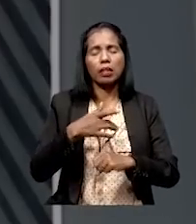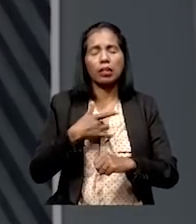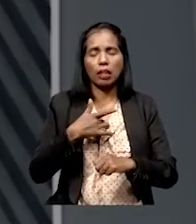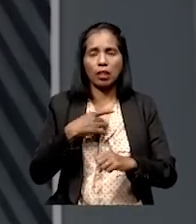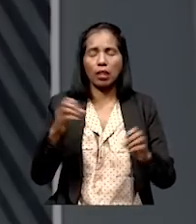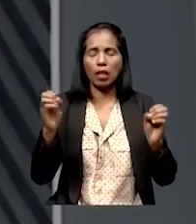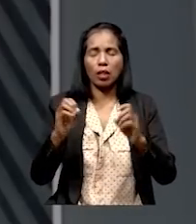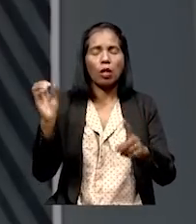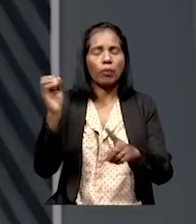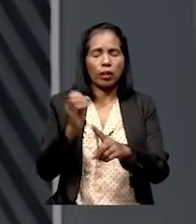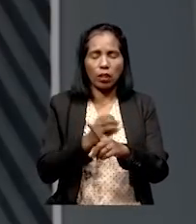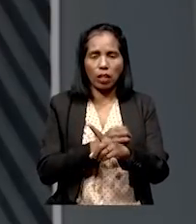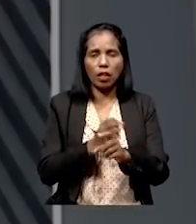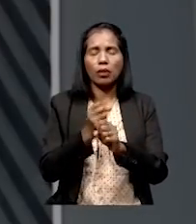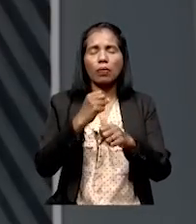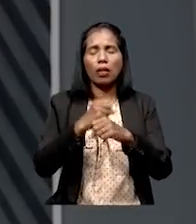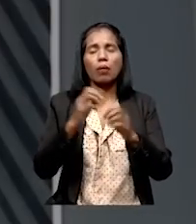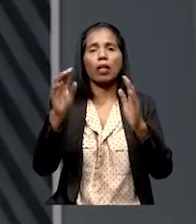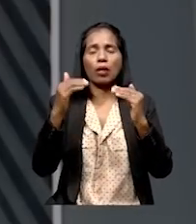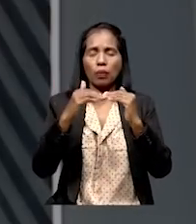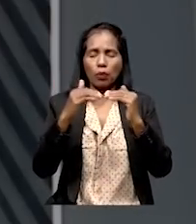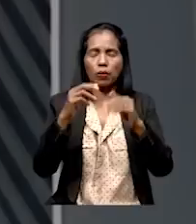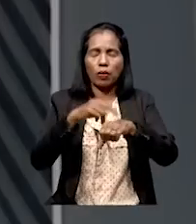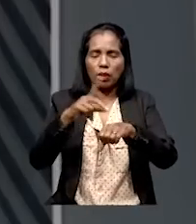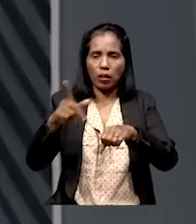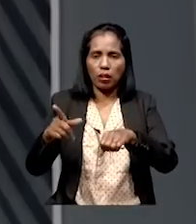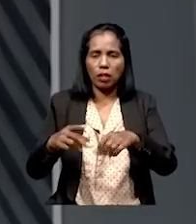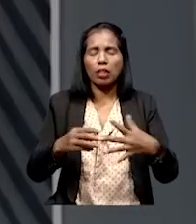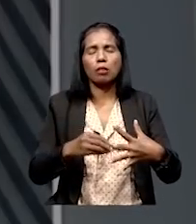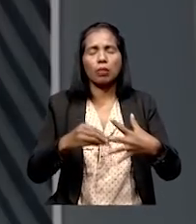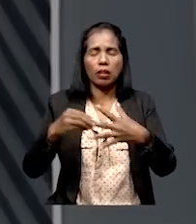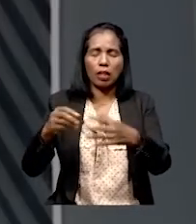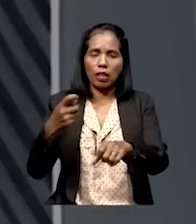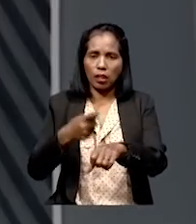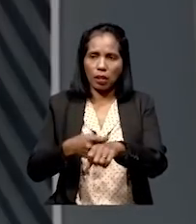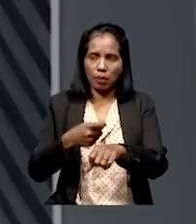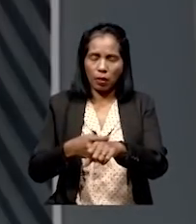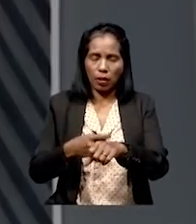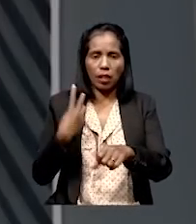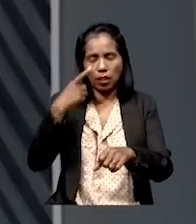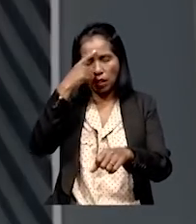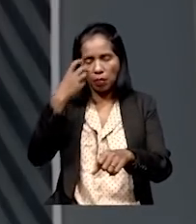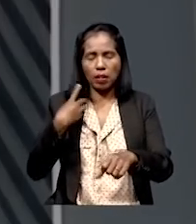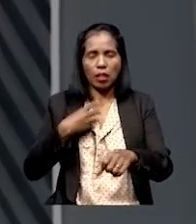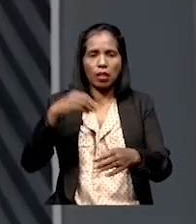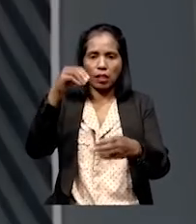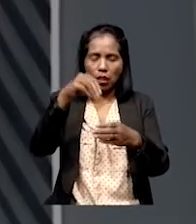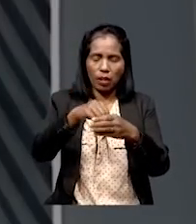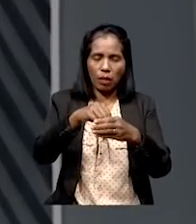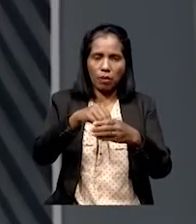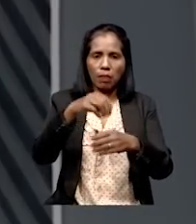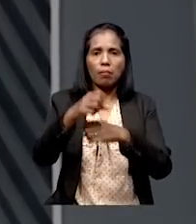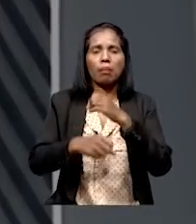bela e realizar a conferência nacional. De ali, questão do tempo, também está, na hora da ser o de eleição presidencial,